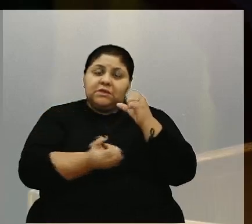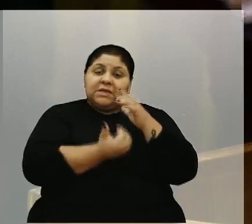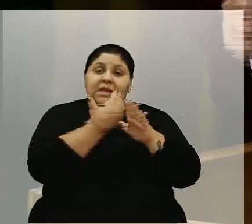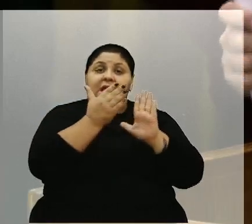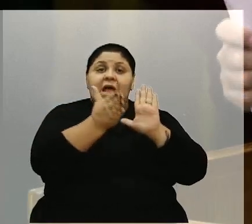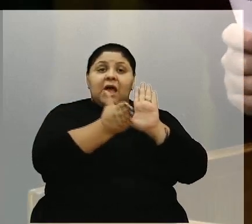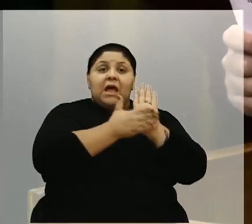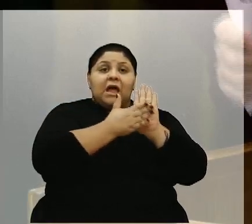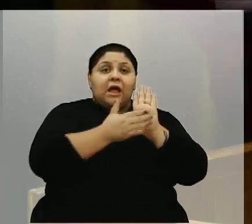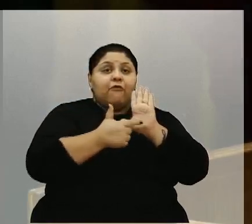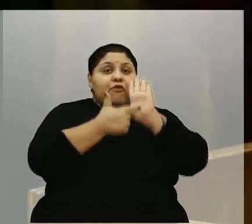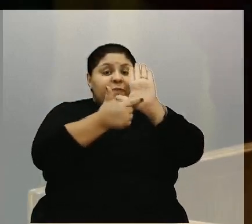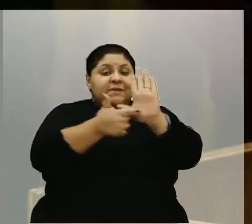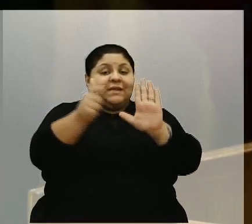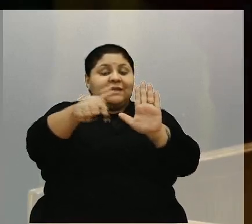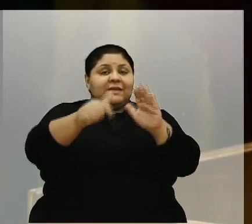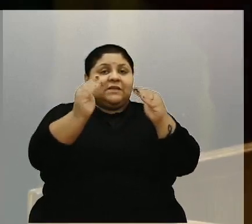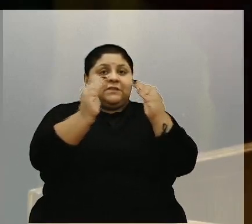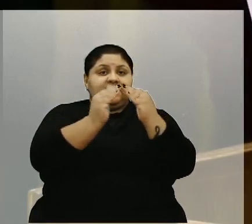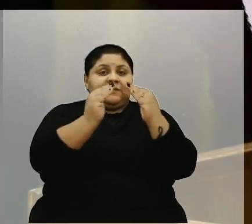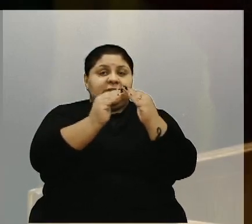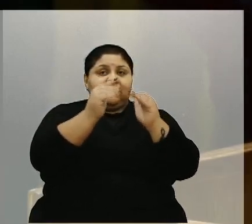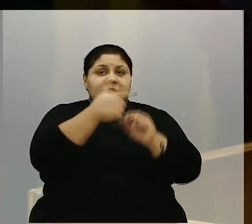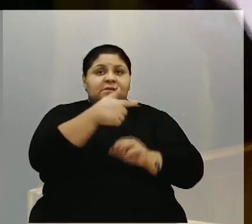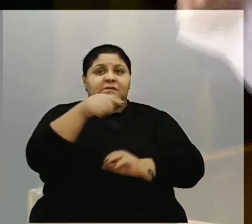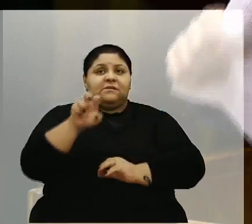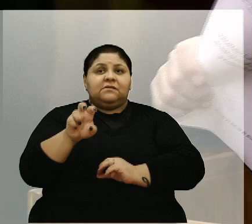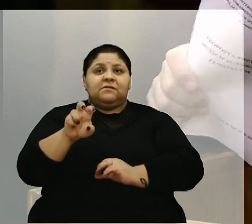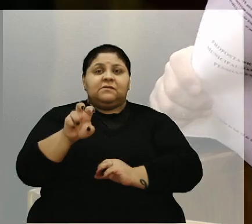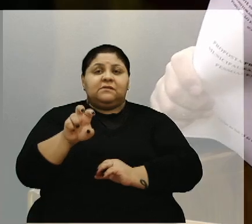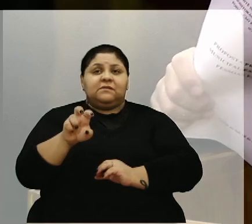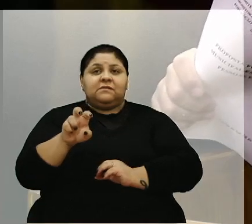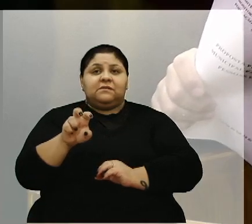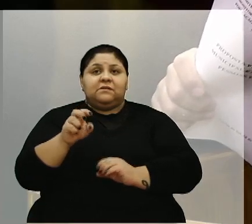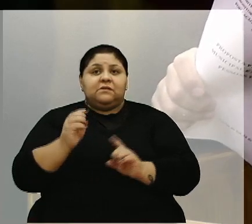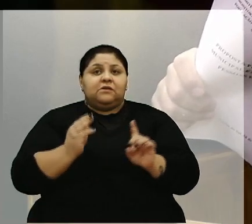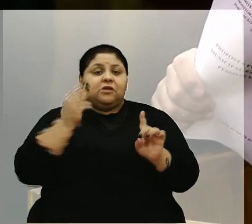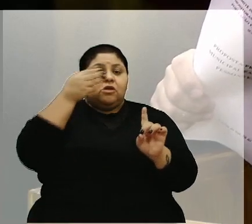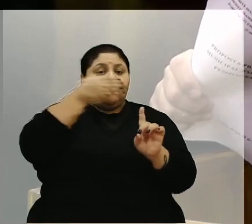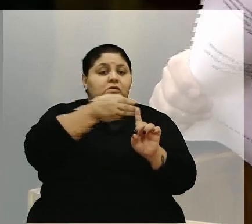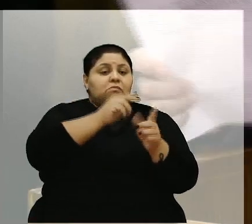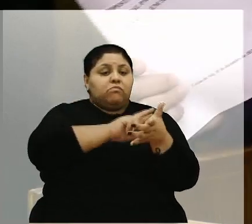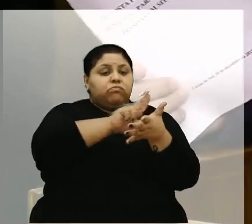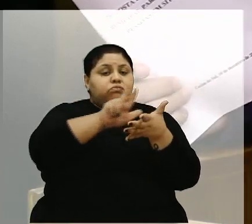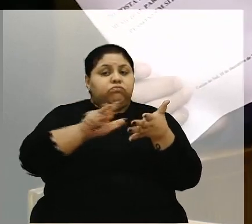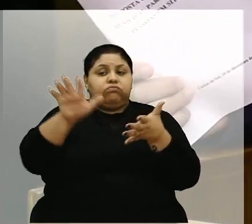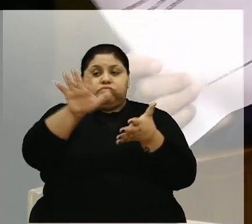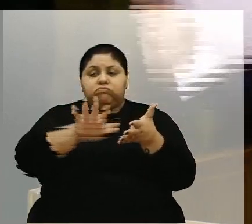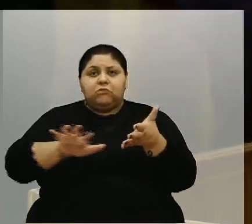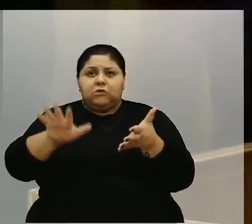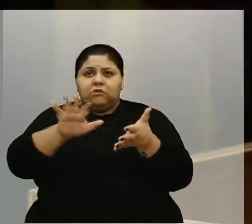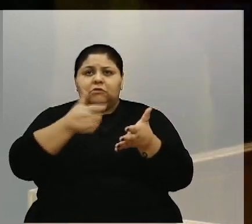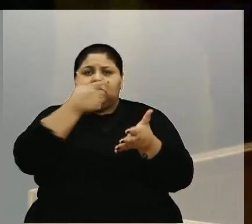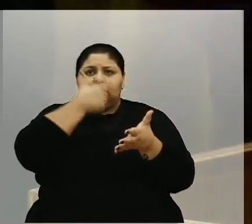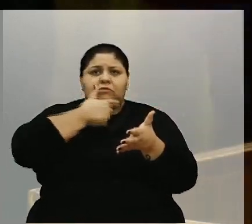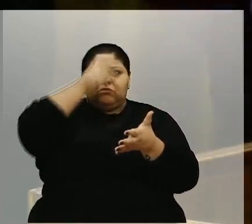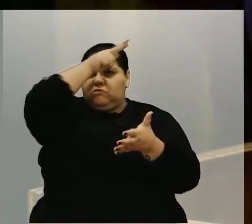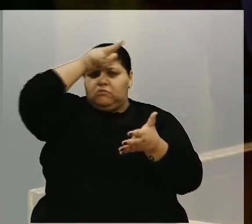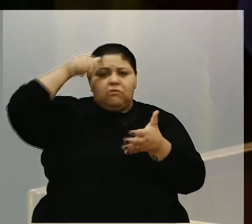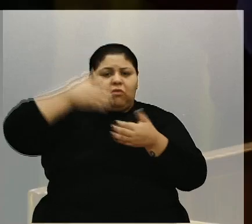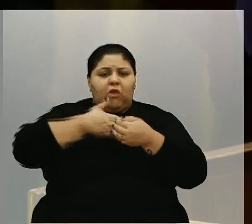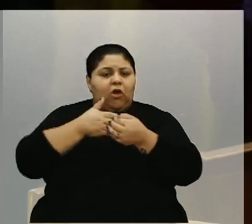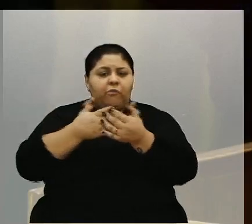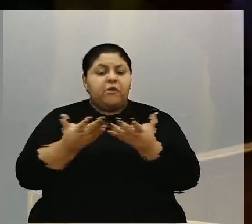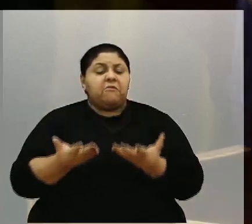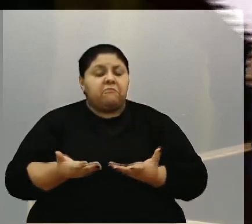foi apresentada nessa casa. 75 metas em diversas áreas. Mas parece que o prefeito não acompanhou isso